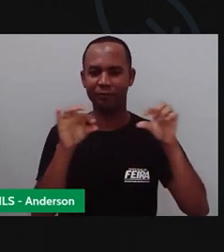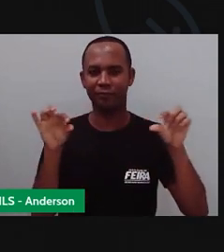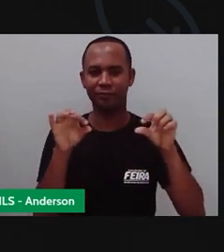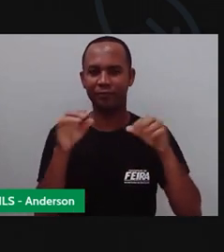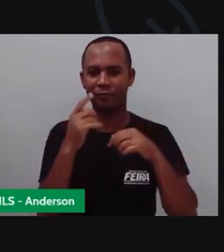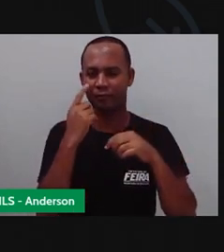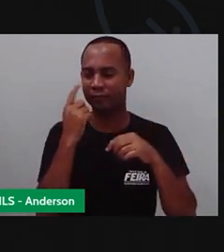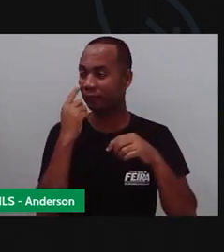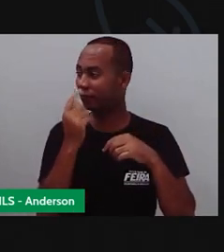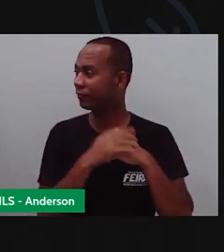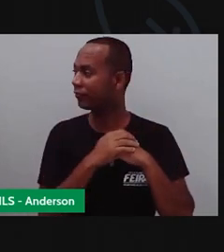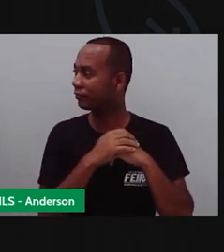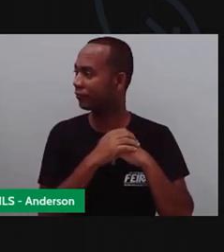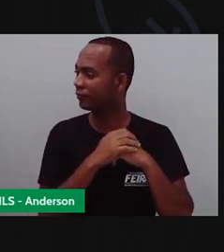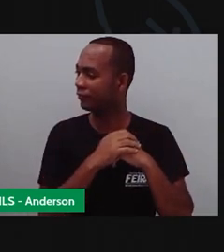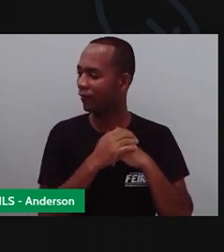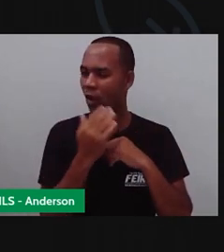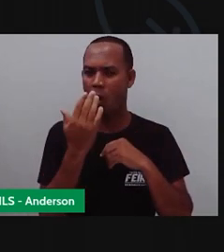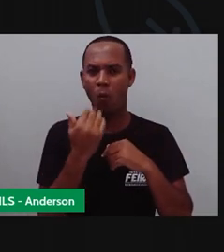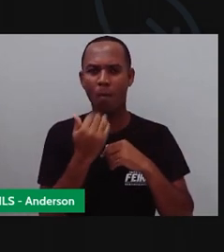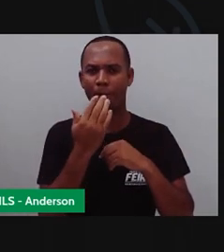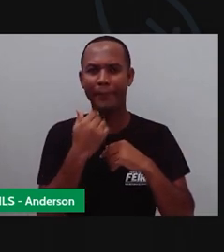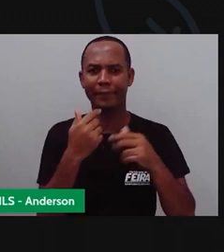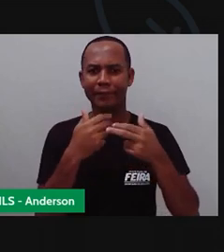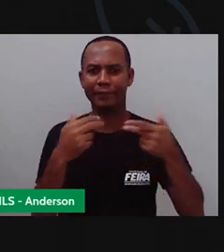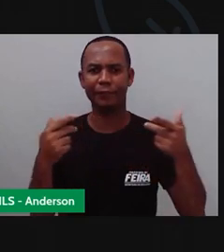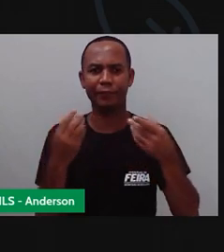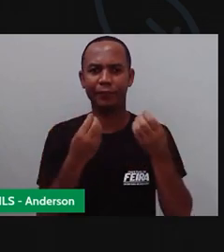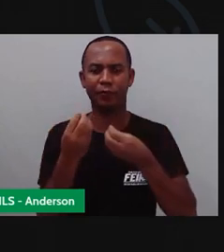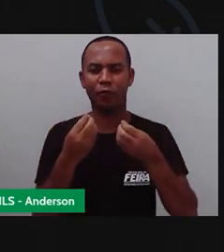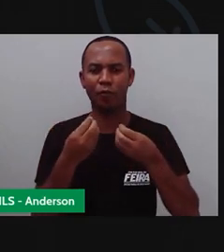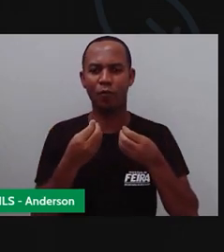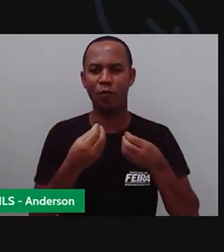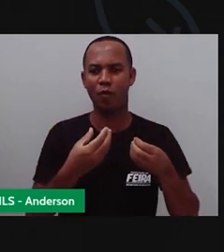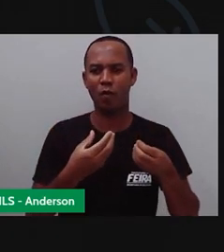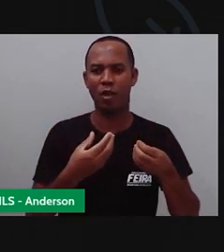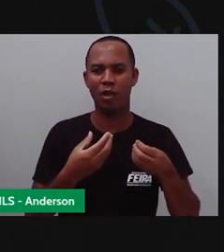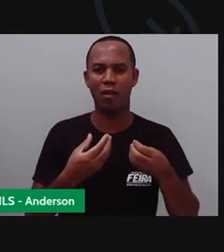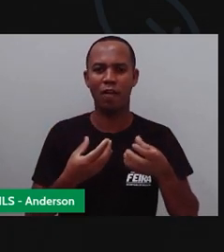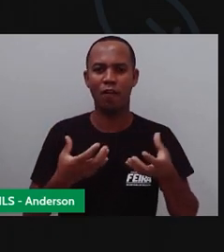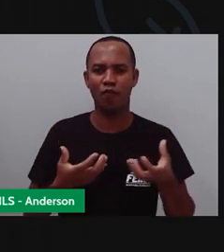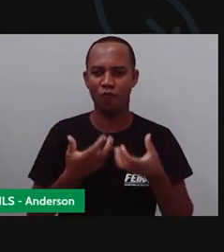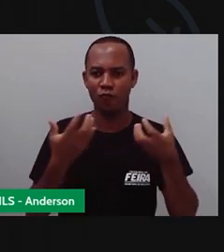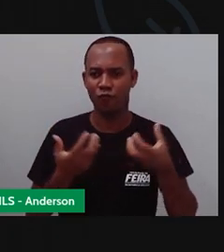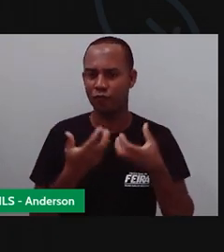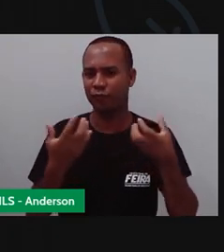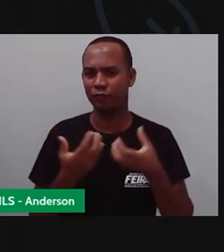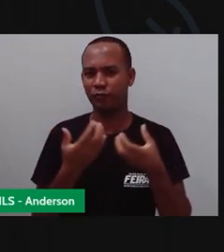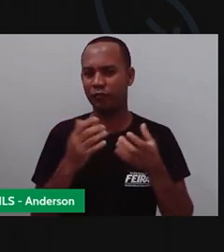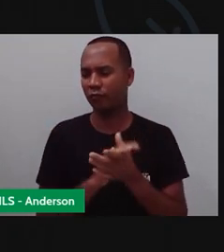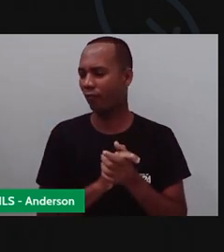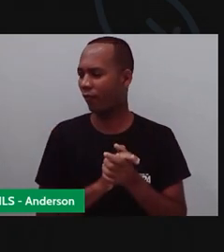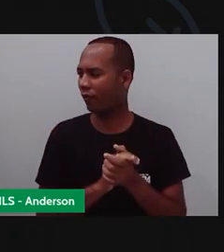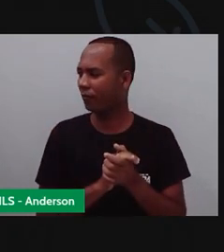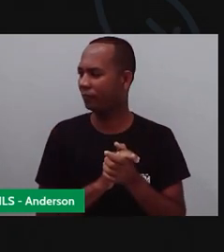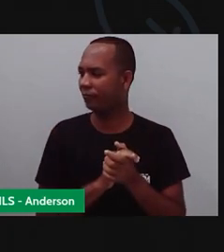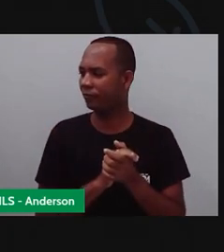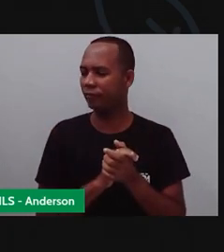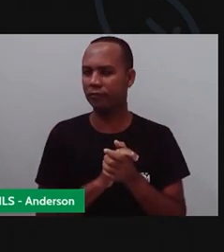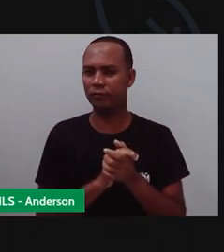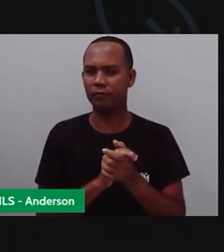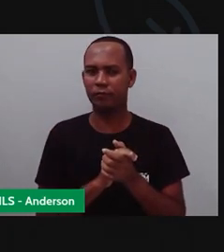chuchu nós vamos arrumando aqui Oi Manu olha aqui agora limão